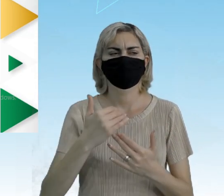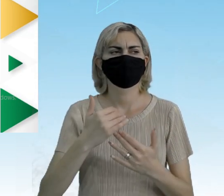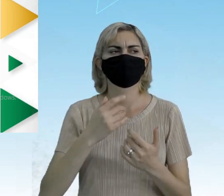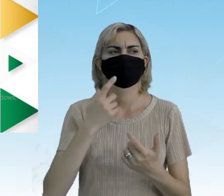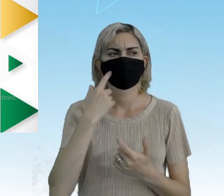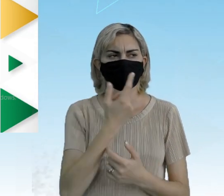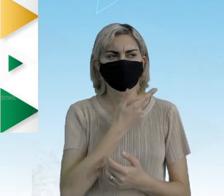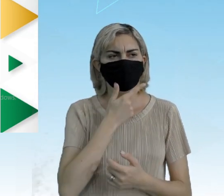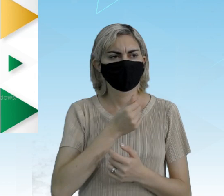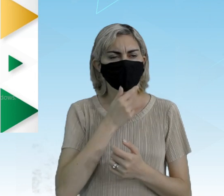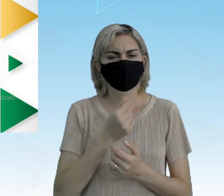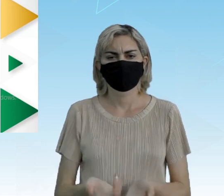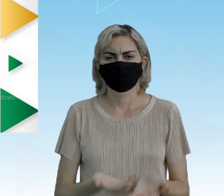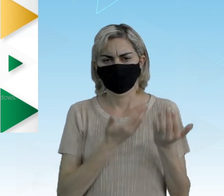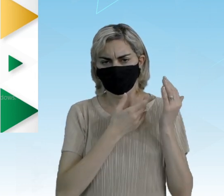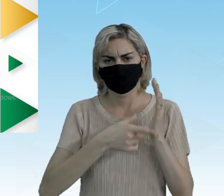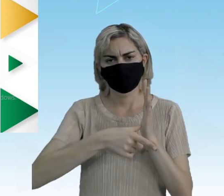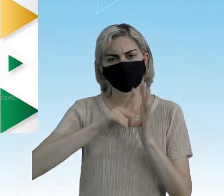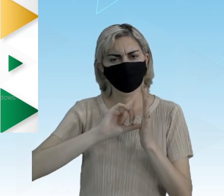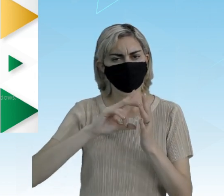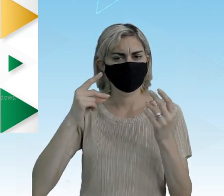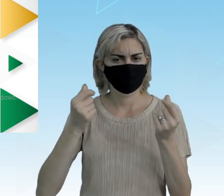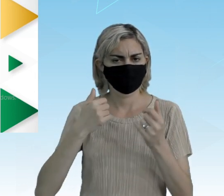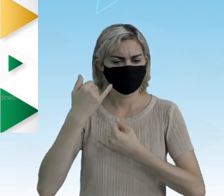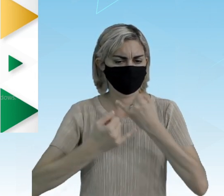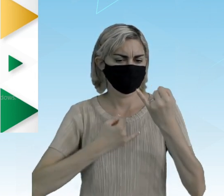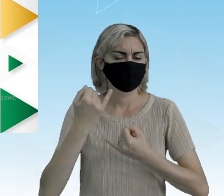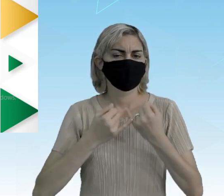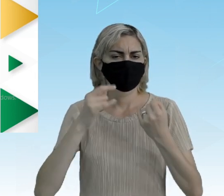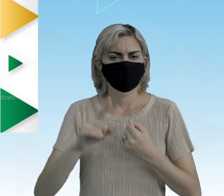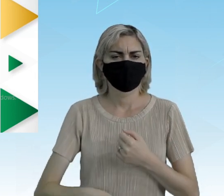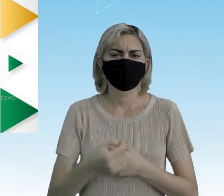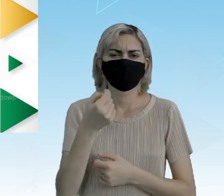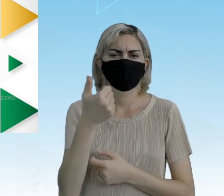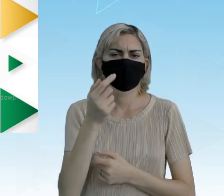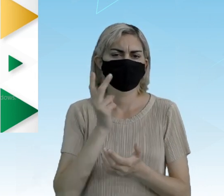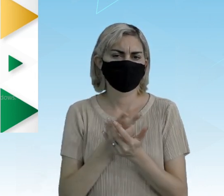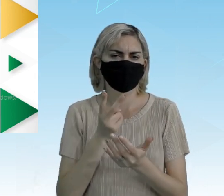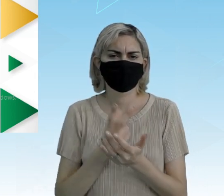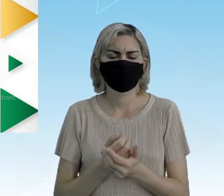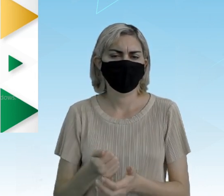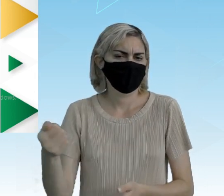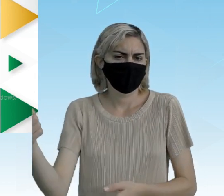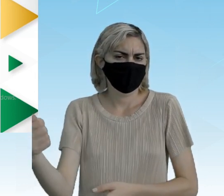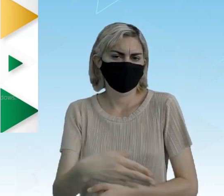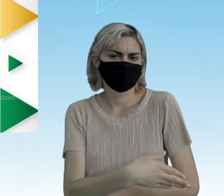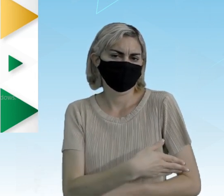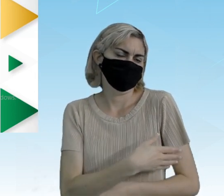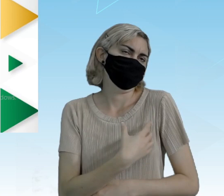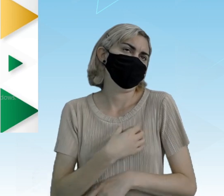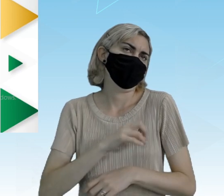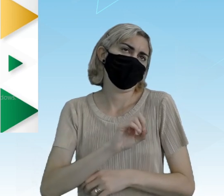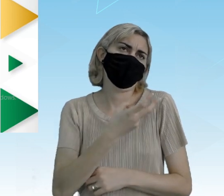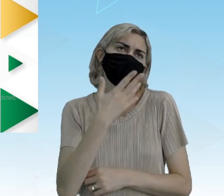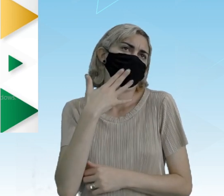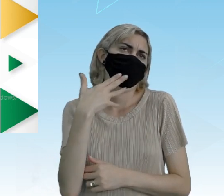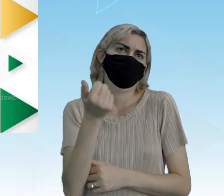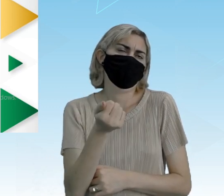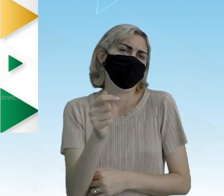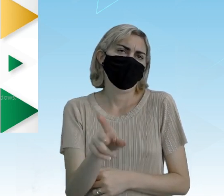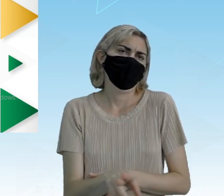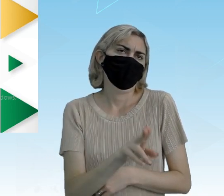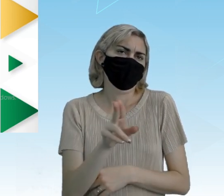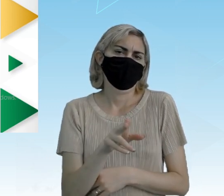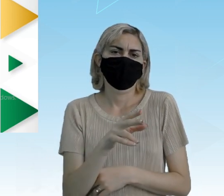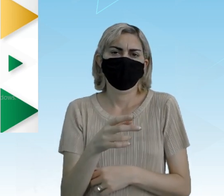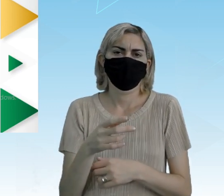Brogueret, antigamente a brincadeira era considerada quase sempre como fútil, ou melhor, tendo como utilidade